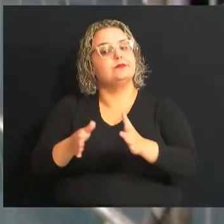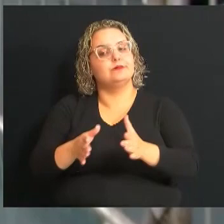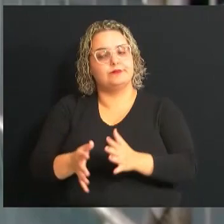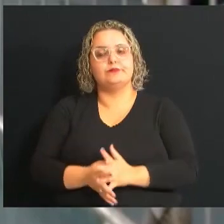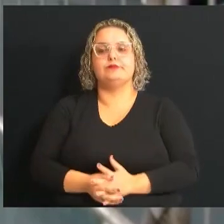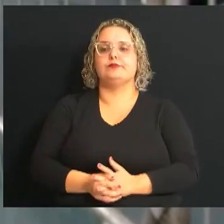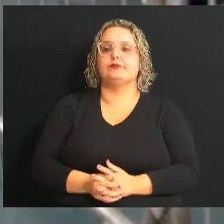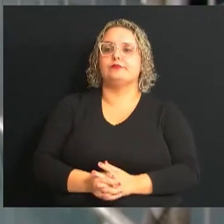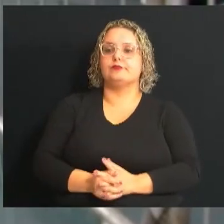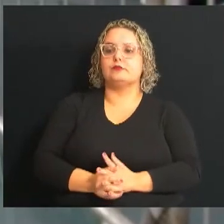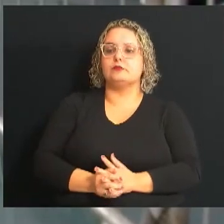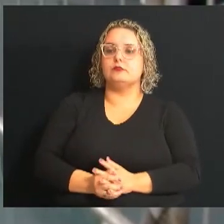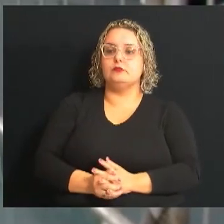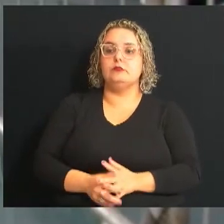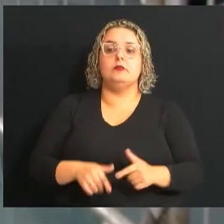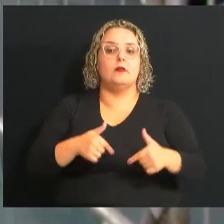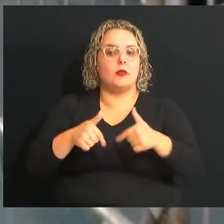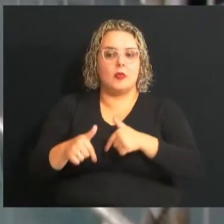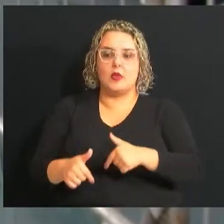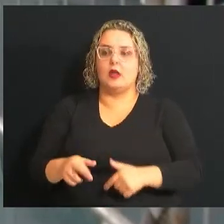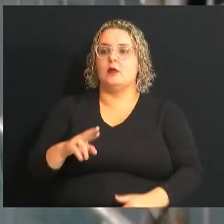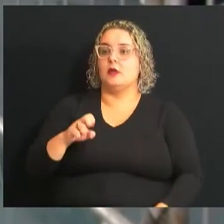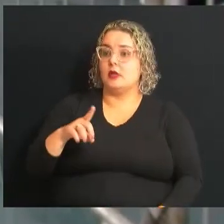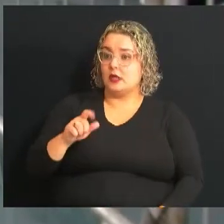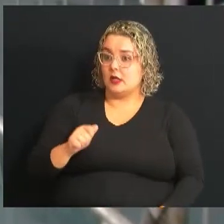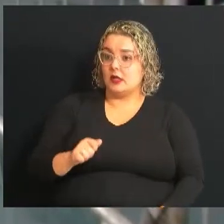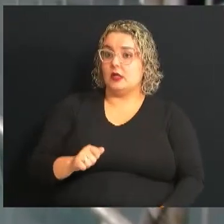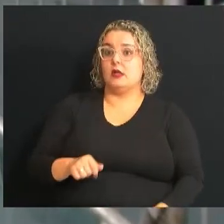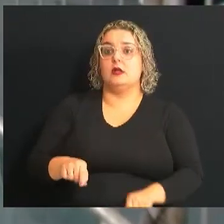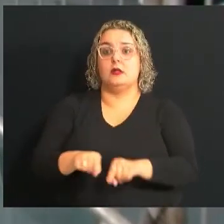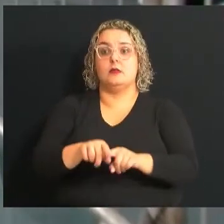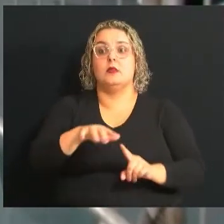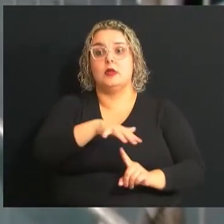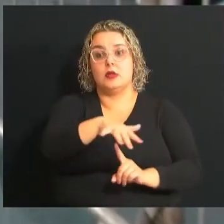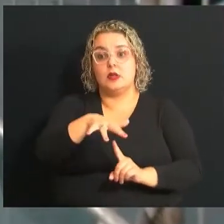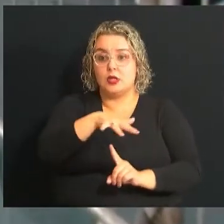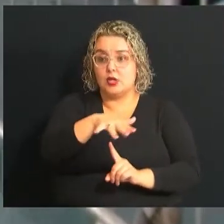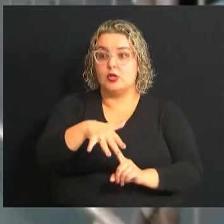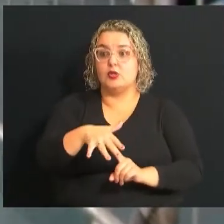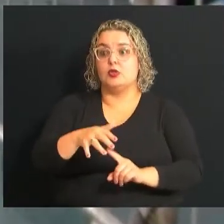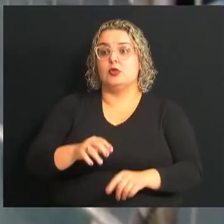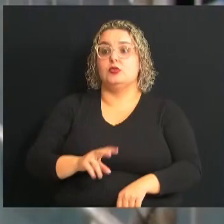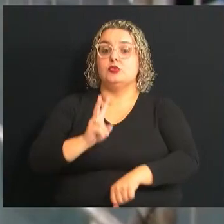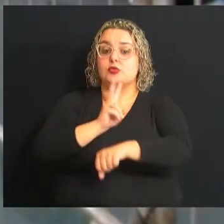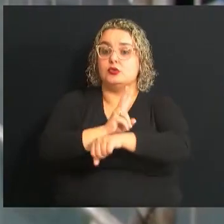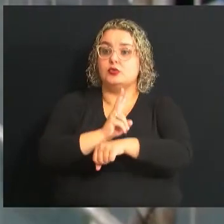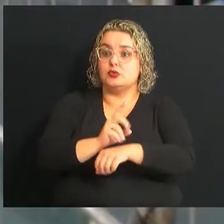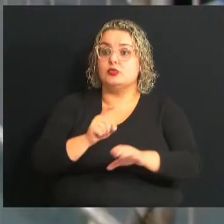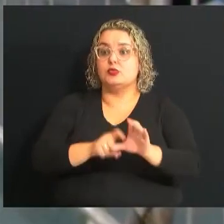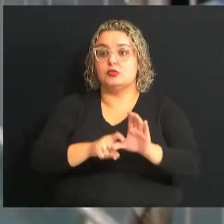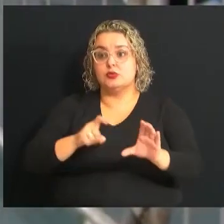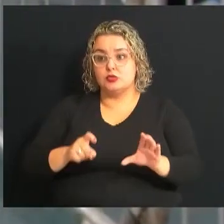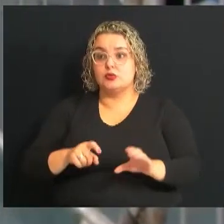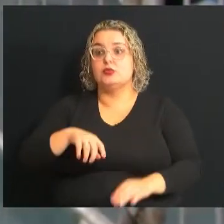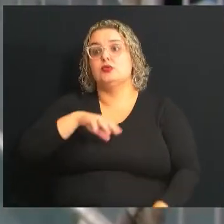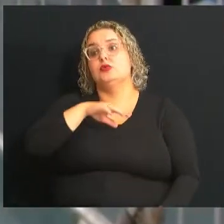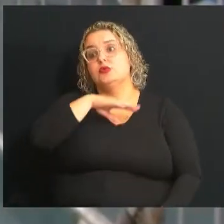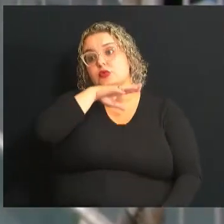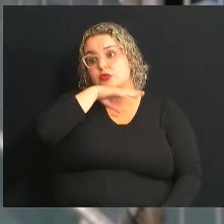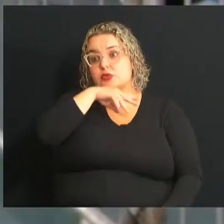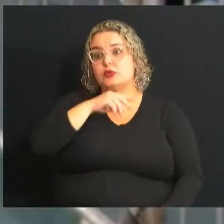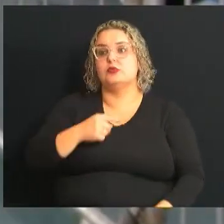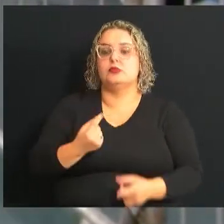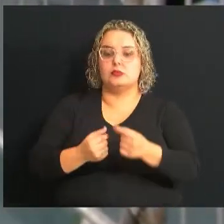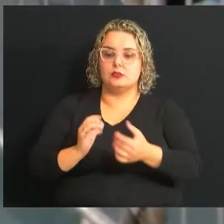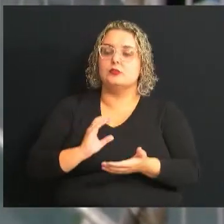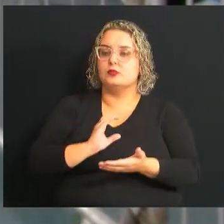para também trabalho e renda, foi para a questão ambiental dos protetores individuais de animais, a gente também destinou